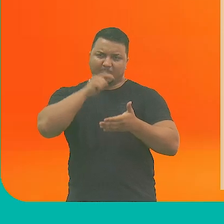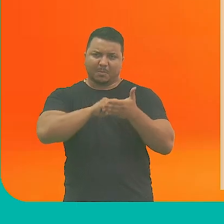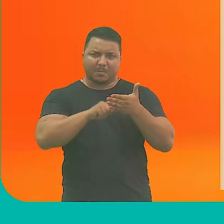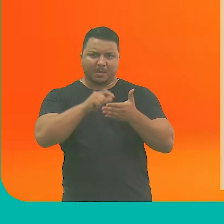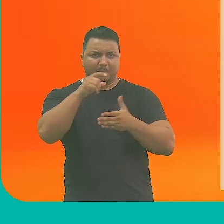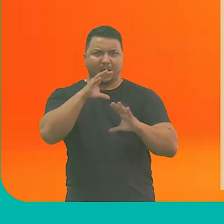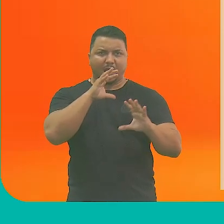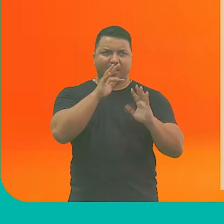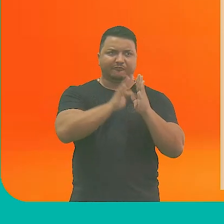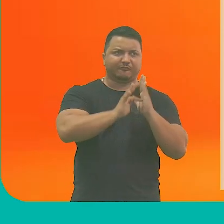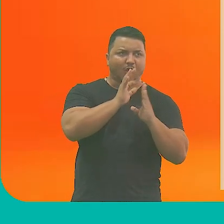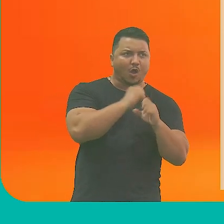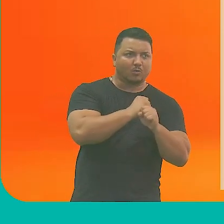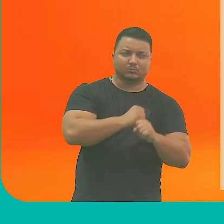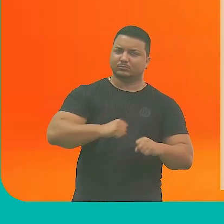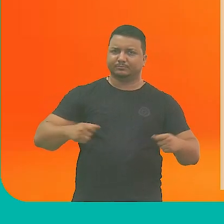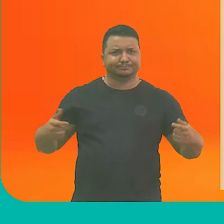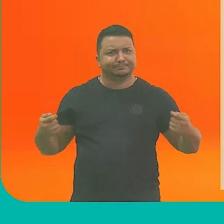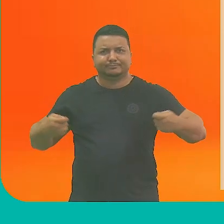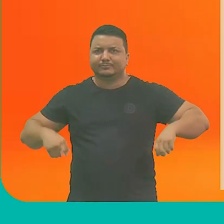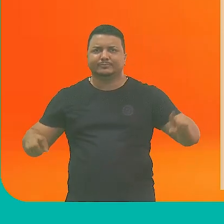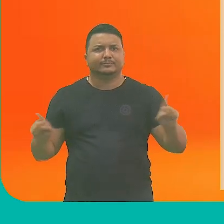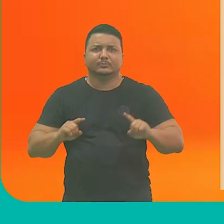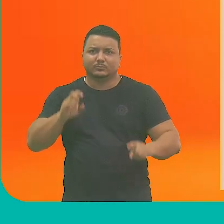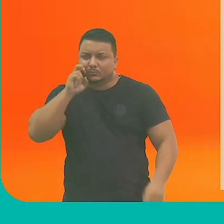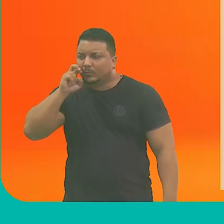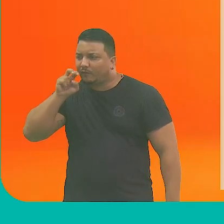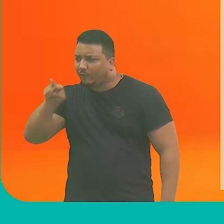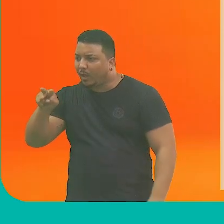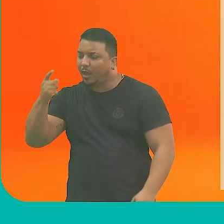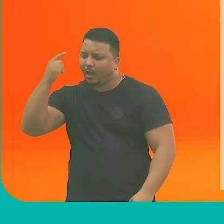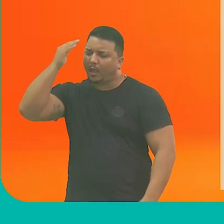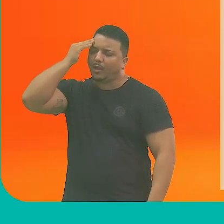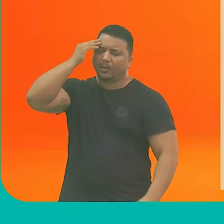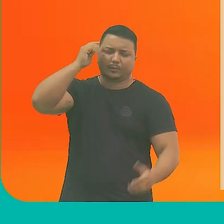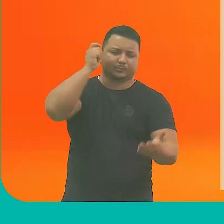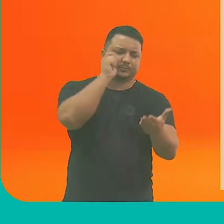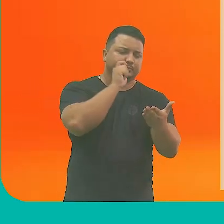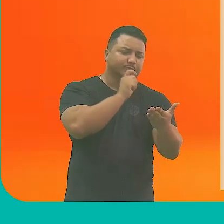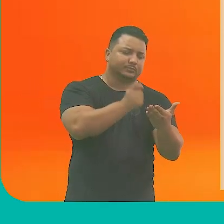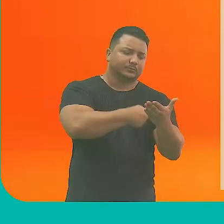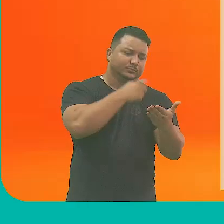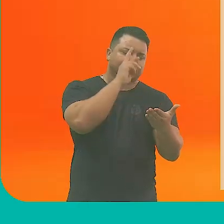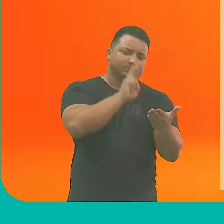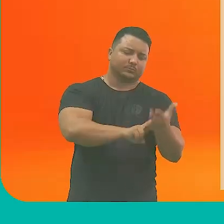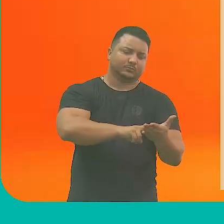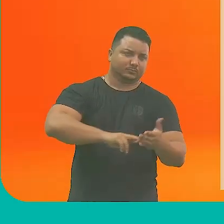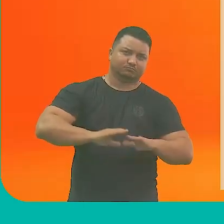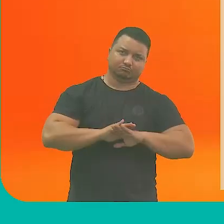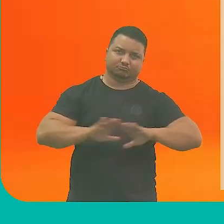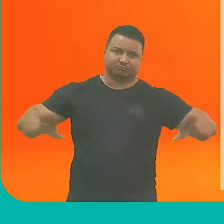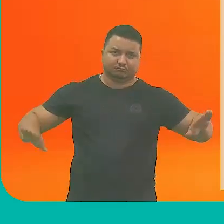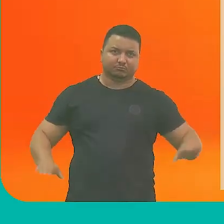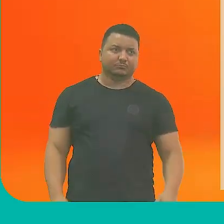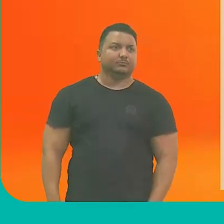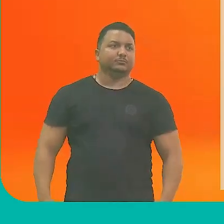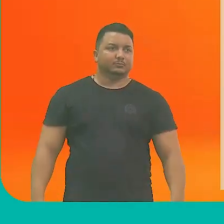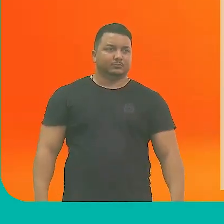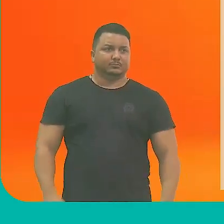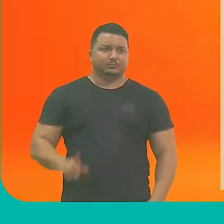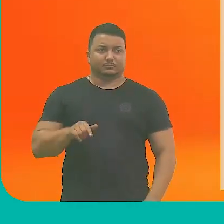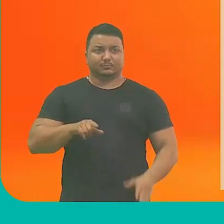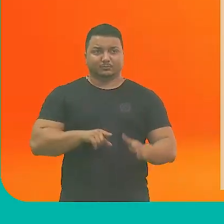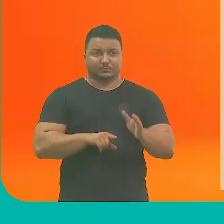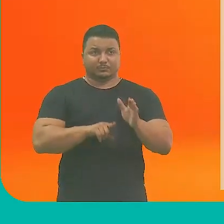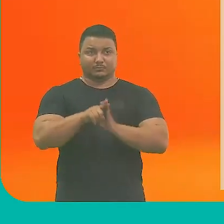eu apenas olho e marco. Então, uma questão como essa, gente, ela é uma questão que ela